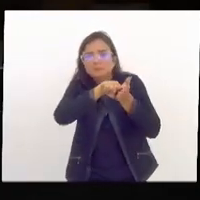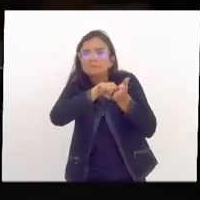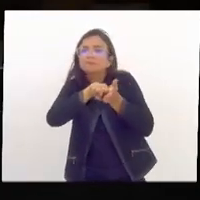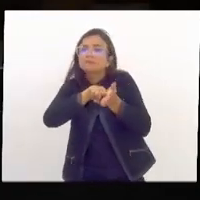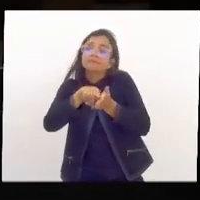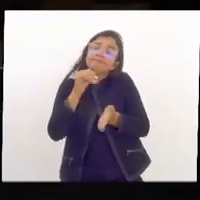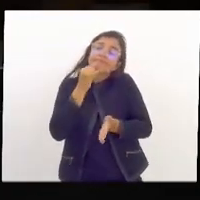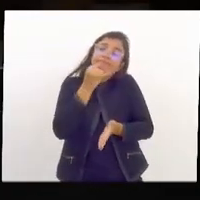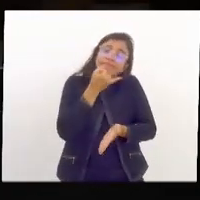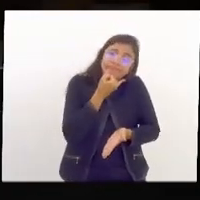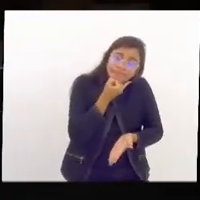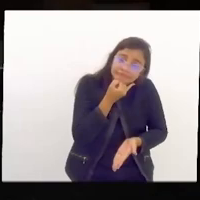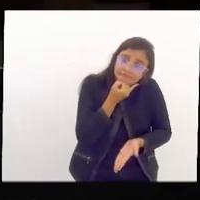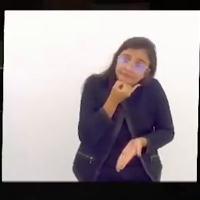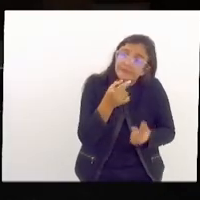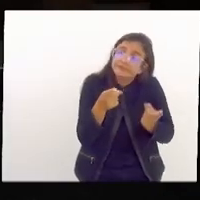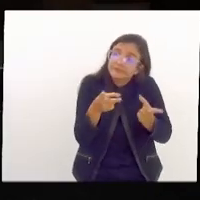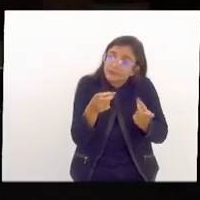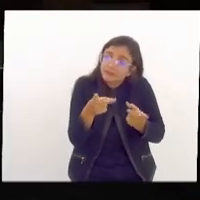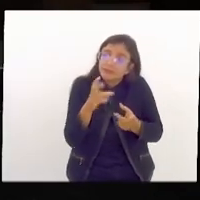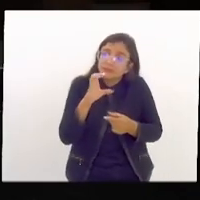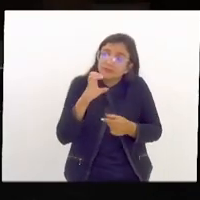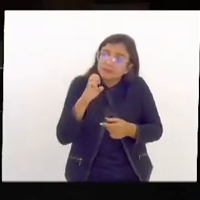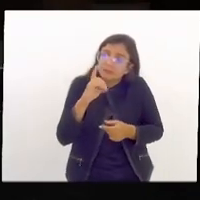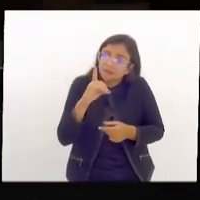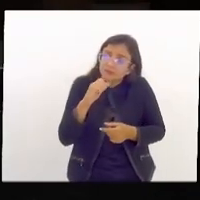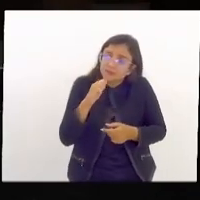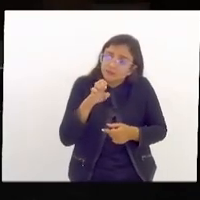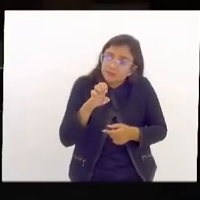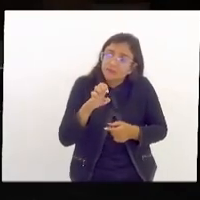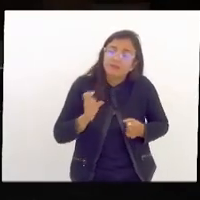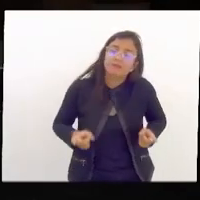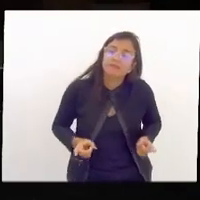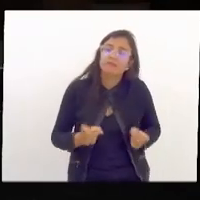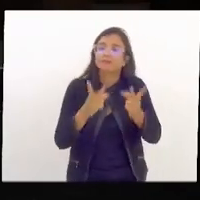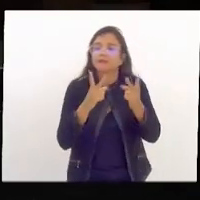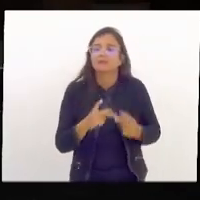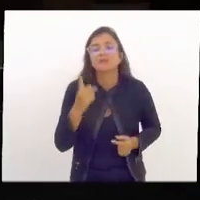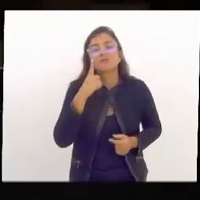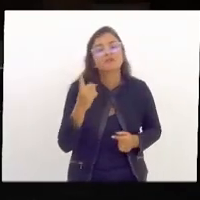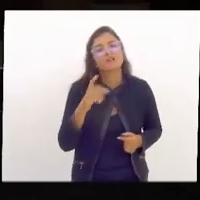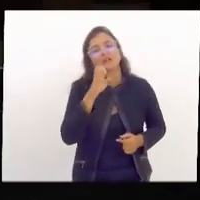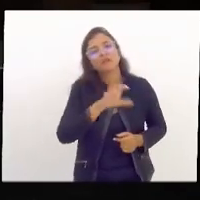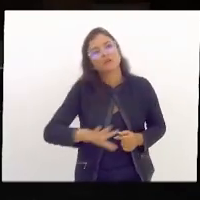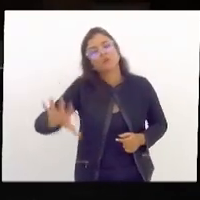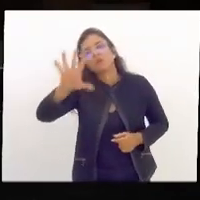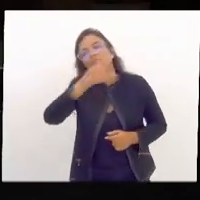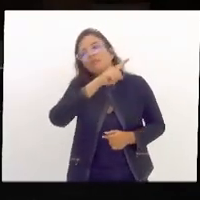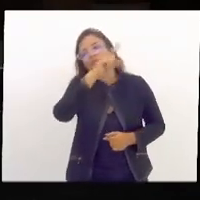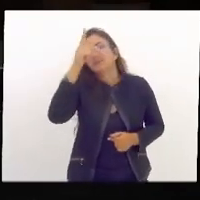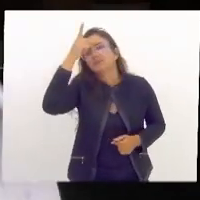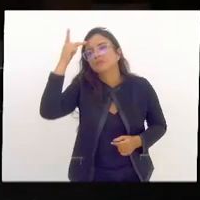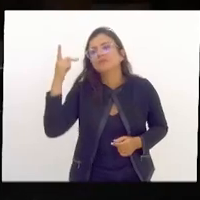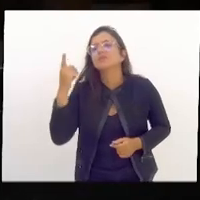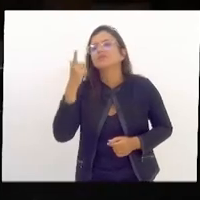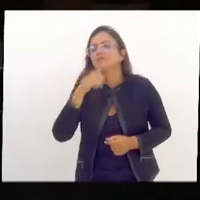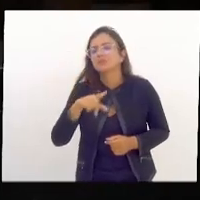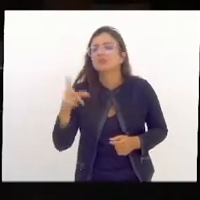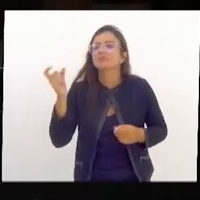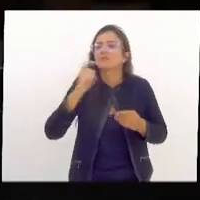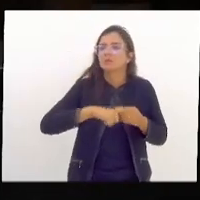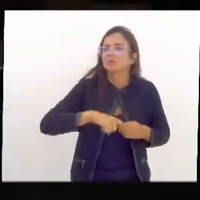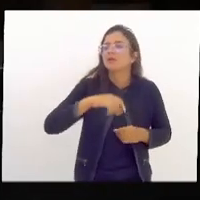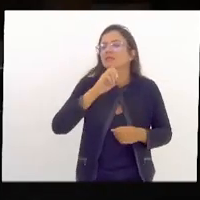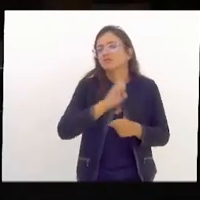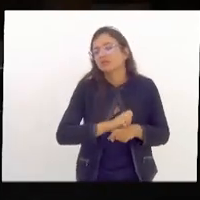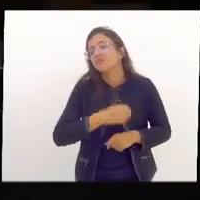Infelizmente, venderam a nossa SEDAI, né? Porque eu vejo no restante do mundo e na Europa as pessoas voltando novamente com as companhias de estatais de